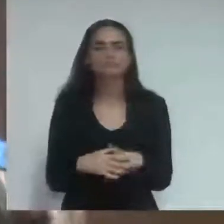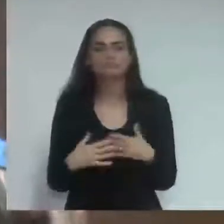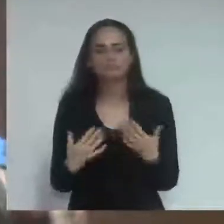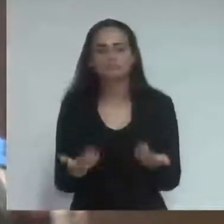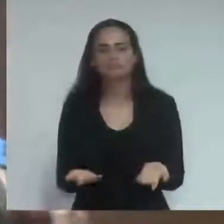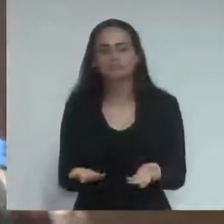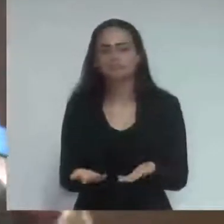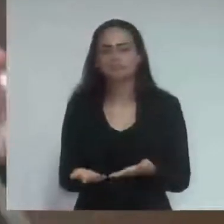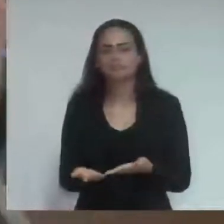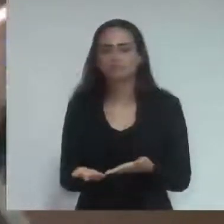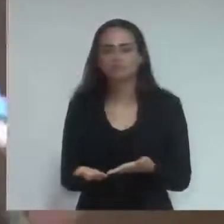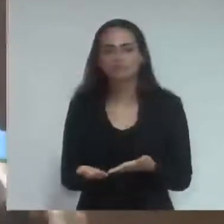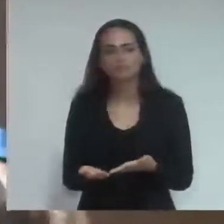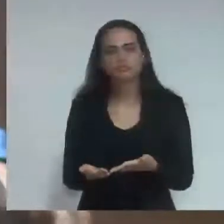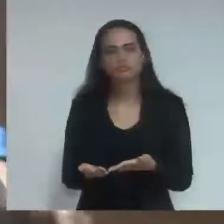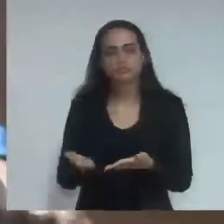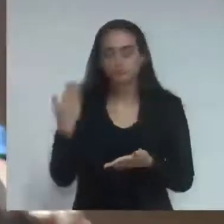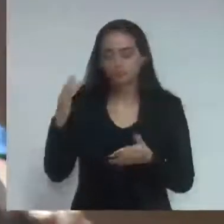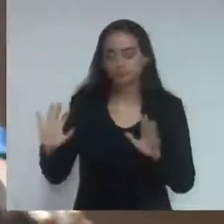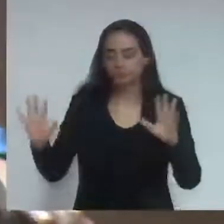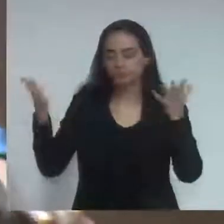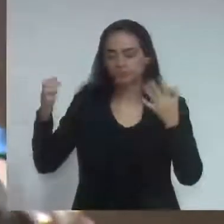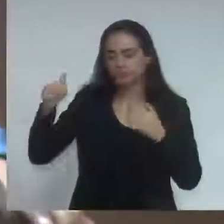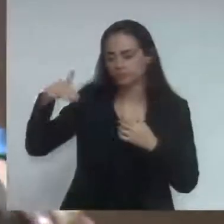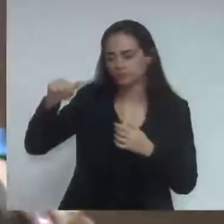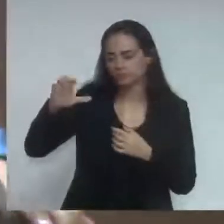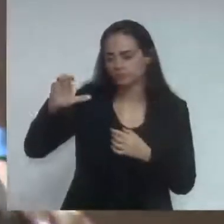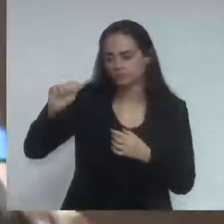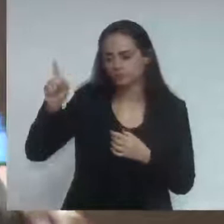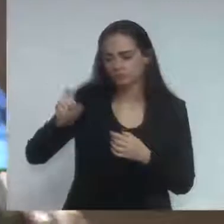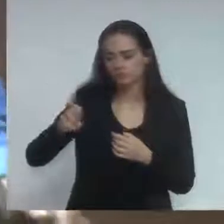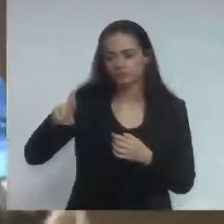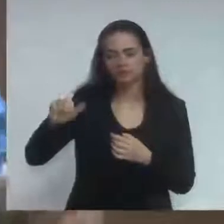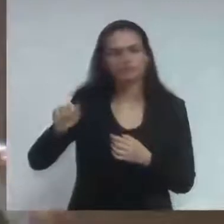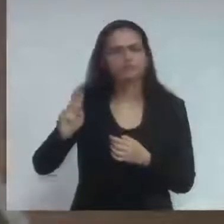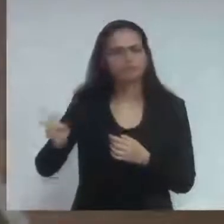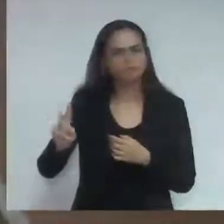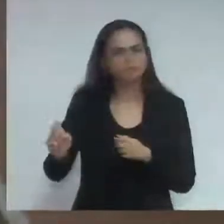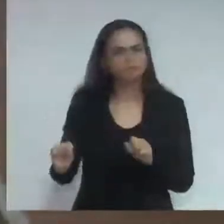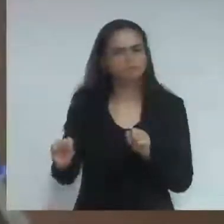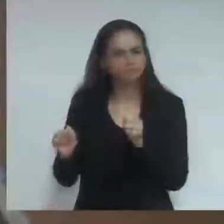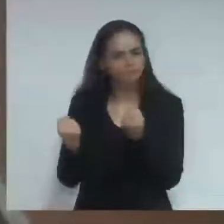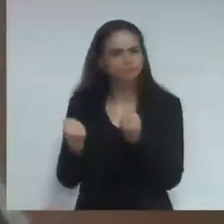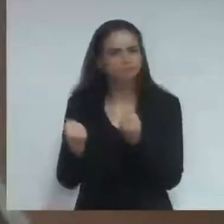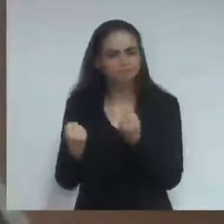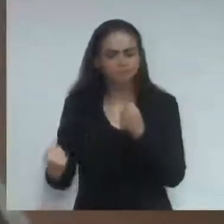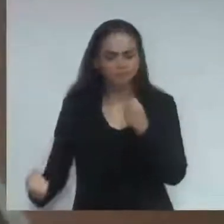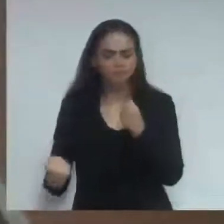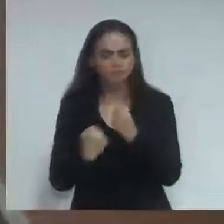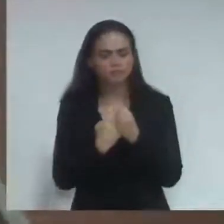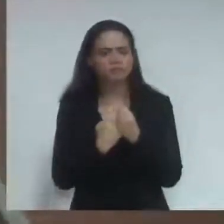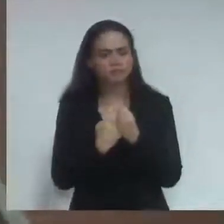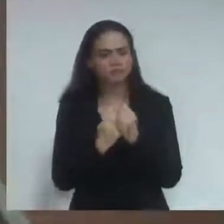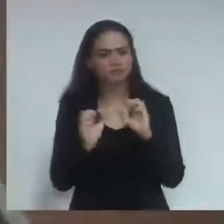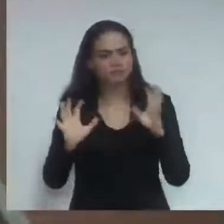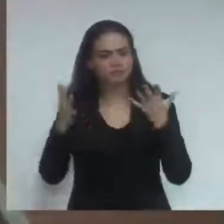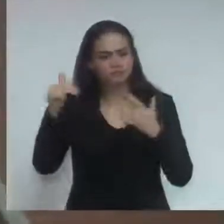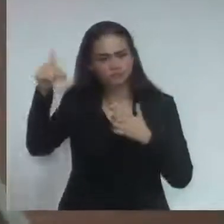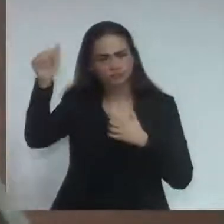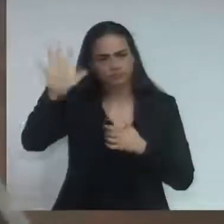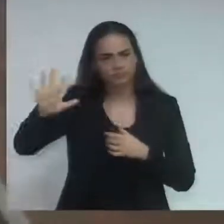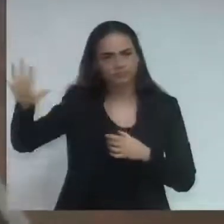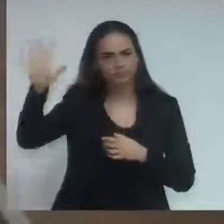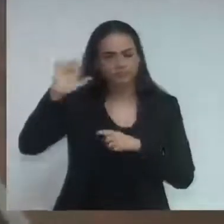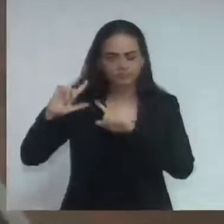forma particular, que o vereador Macaxeira também sempre participa e apoia. Enfim, é uma cultura